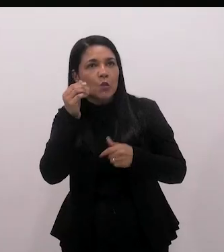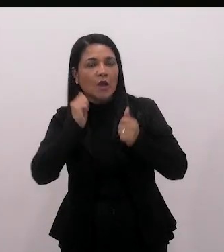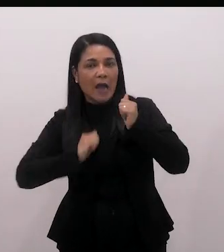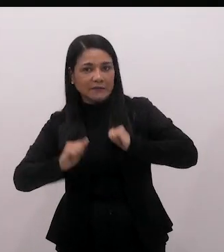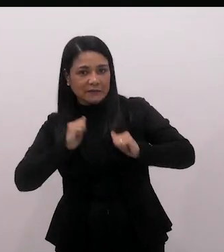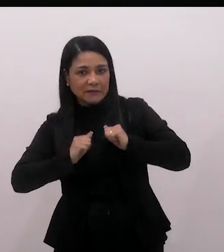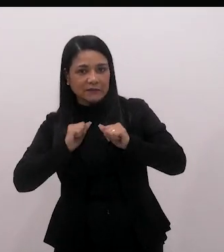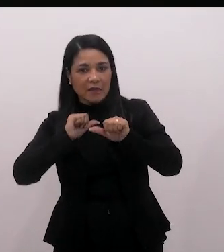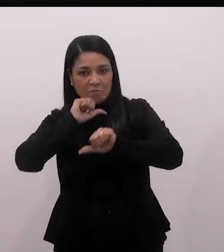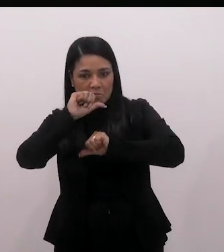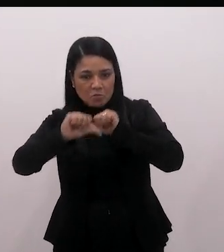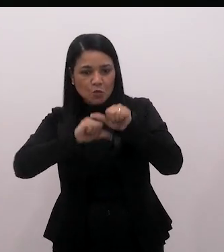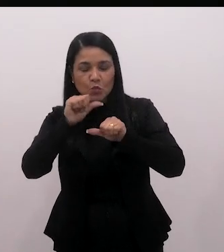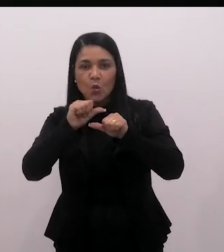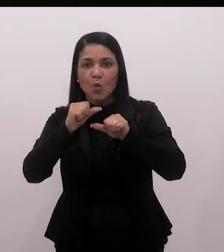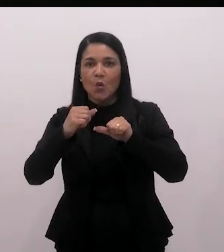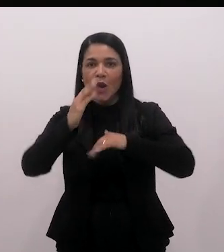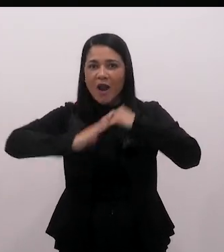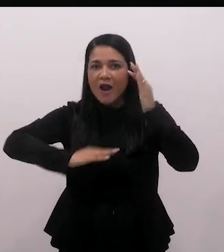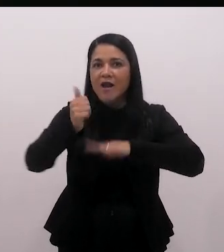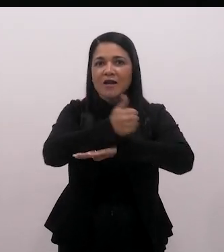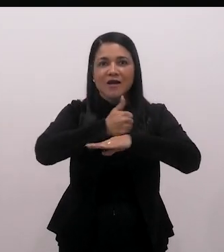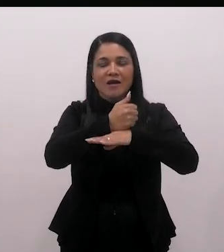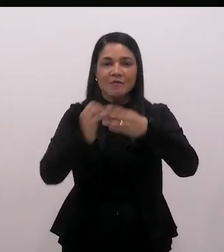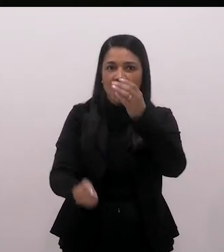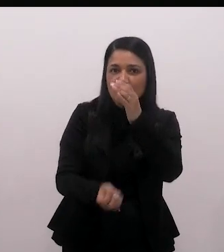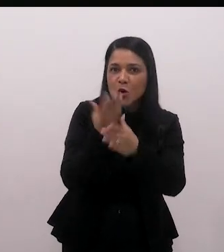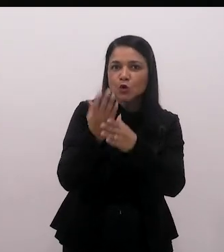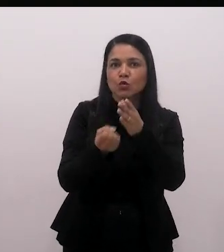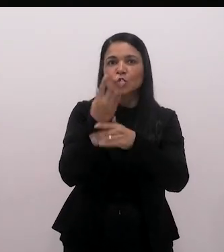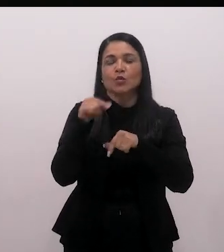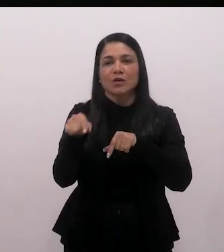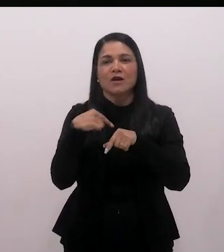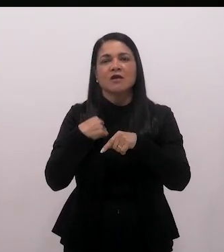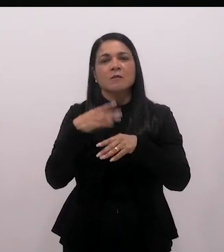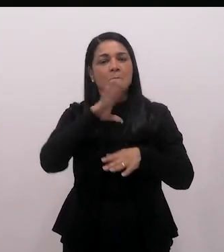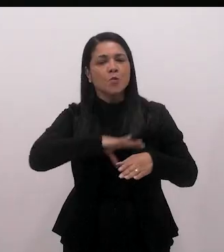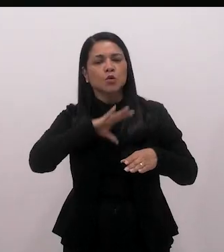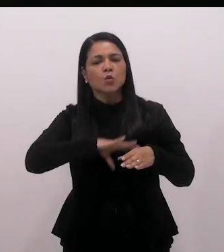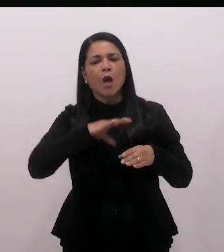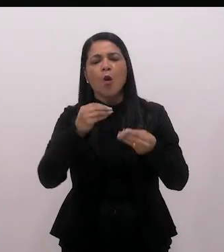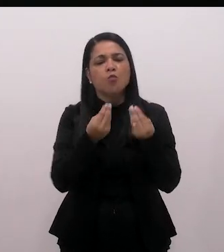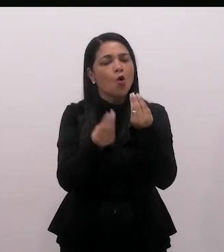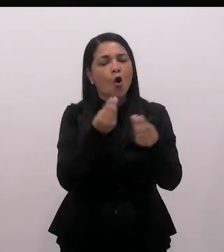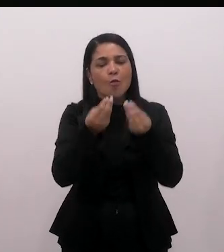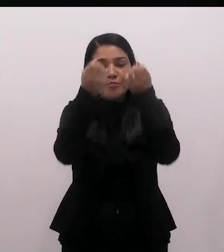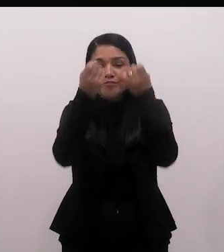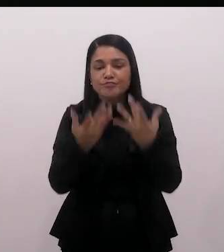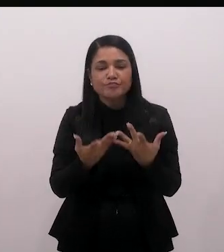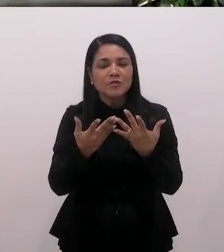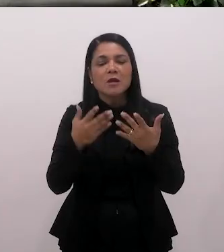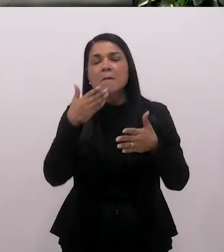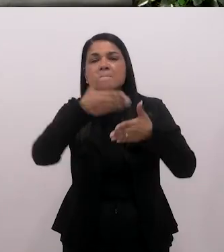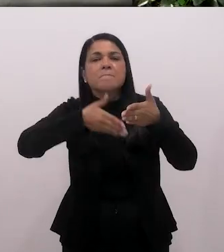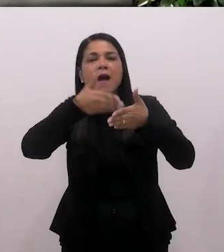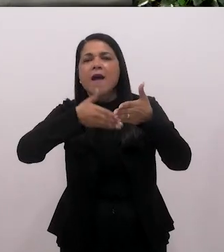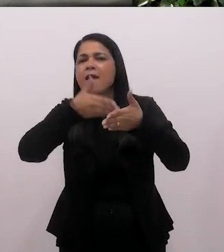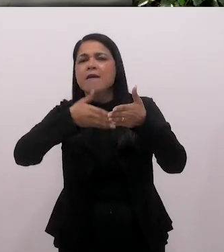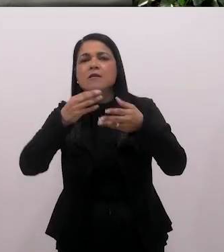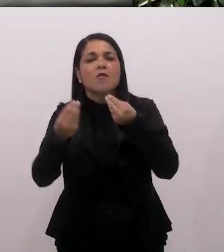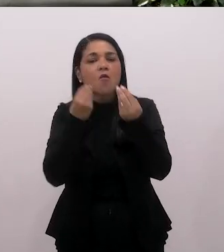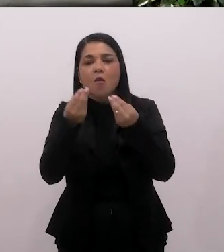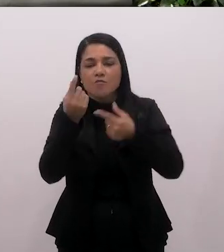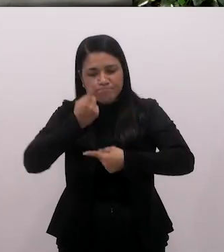vê produtora. E tenta levar Portugal nessa dinâmica que você está colocando. Quais foram as barreiras que você encontrou, que você